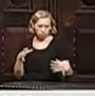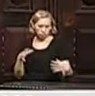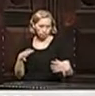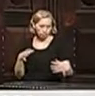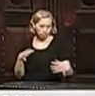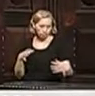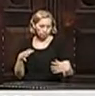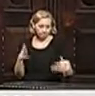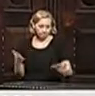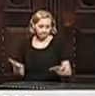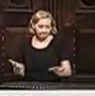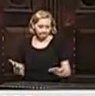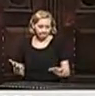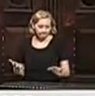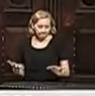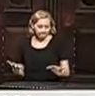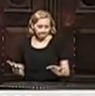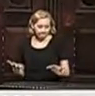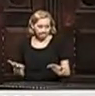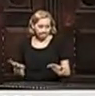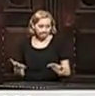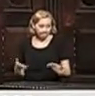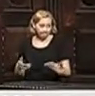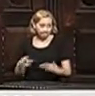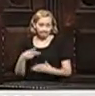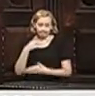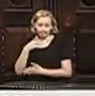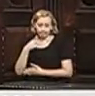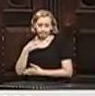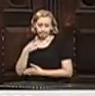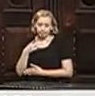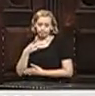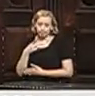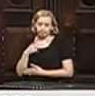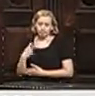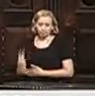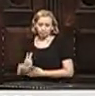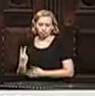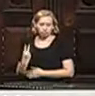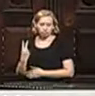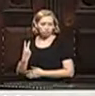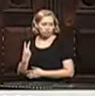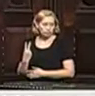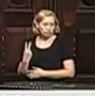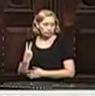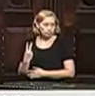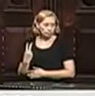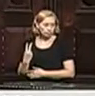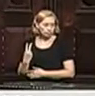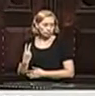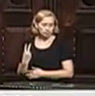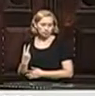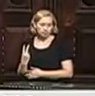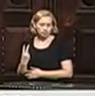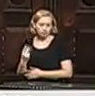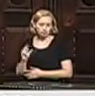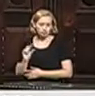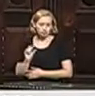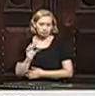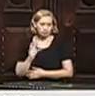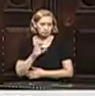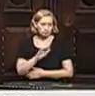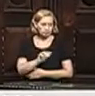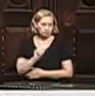expressivos. E falar em valores médios, pegar dois bairros, Centro